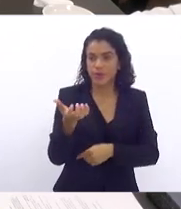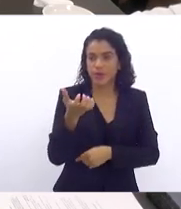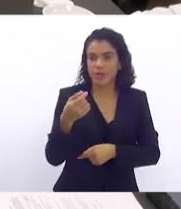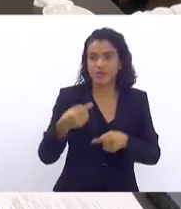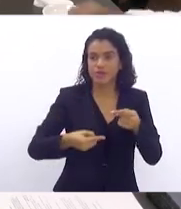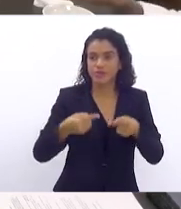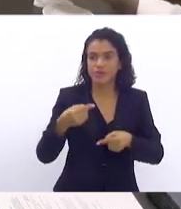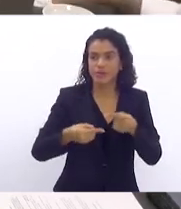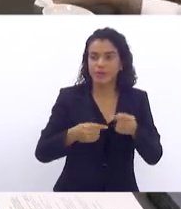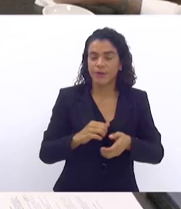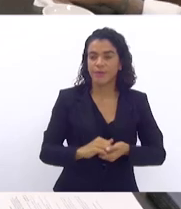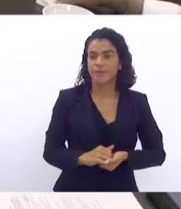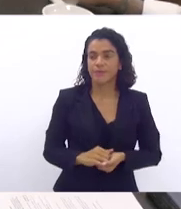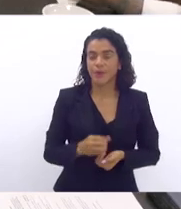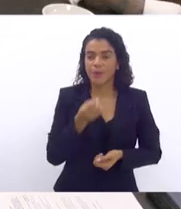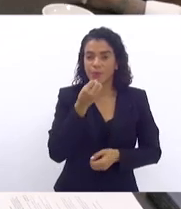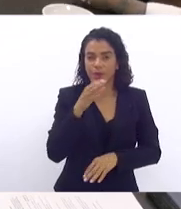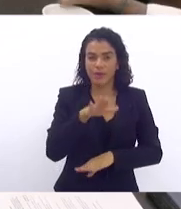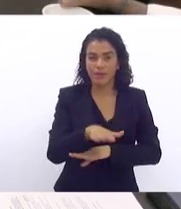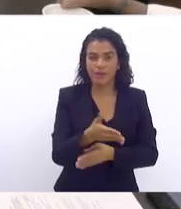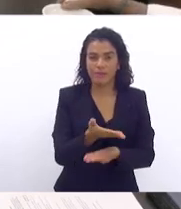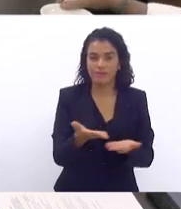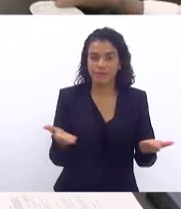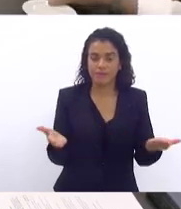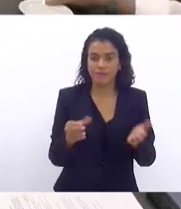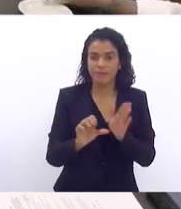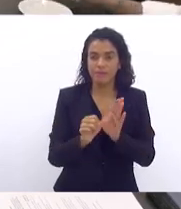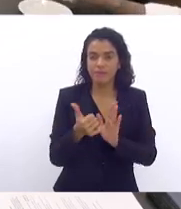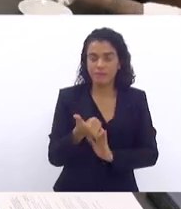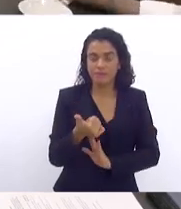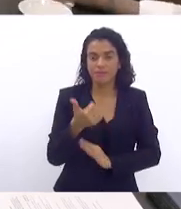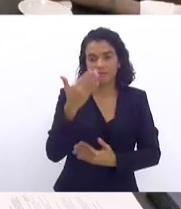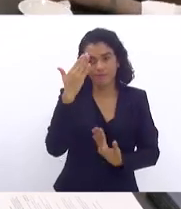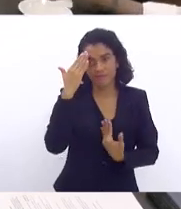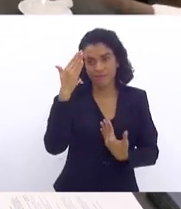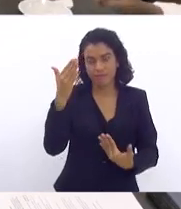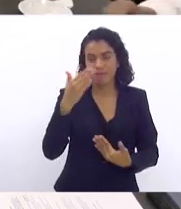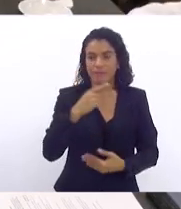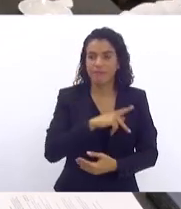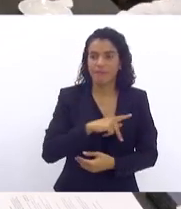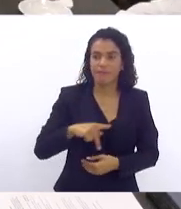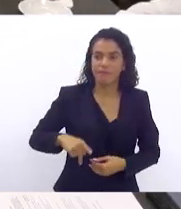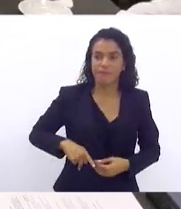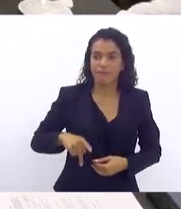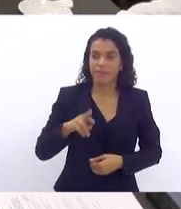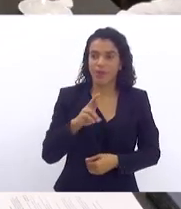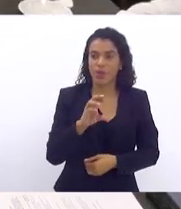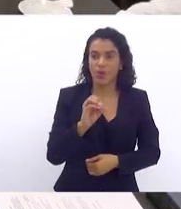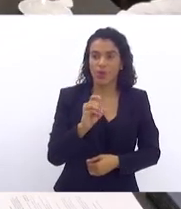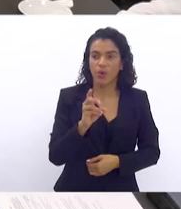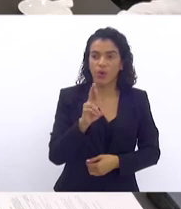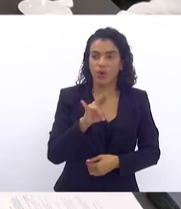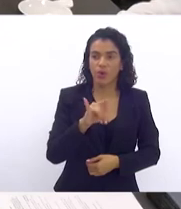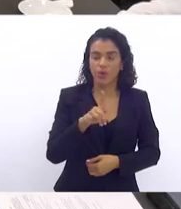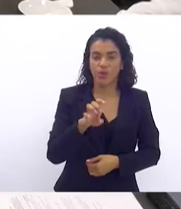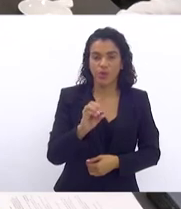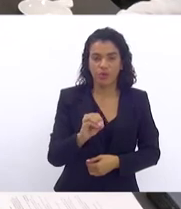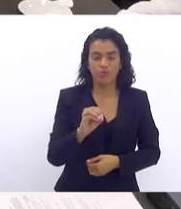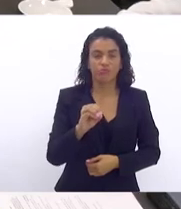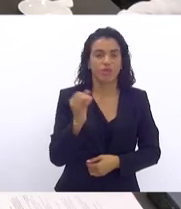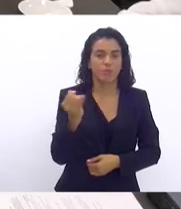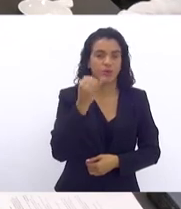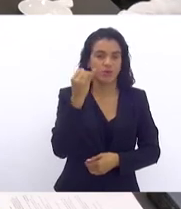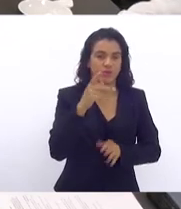Célia. Uma boa tarde a todos e a todas. Em primeiro lugar, agradecer ao nosso presidente, deputado Rodrigo Amorim, por ter trazido esse